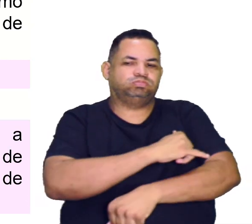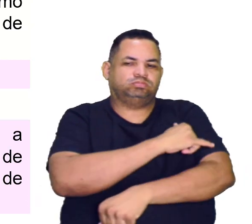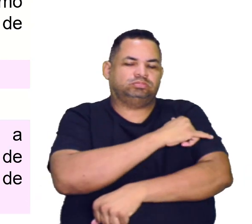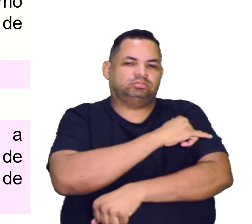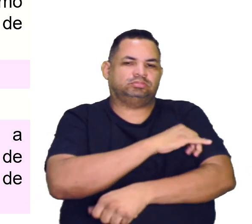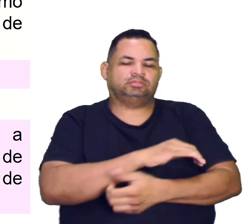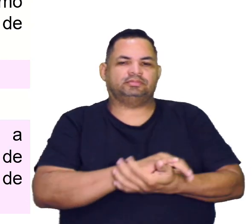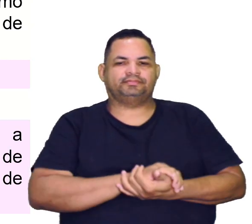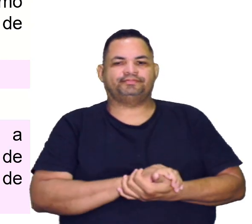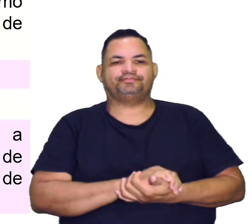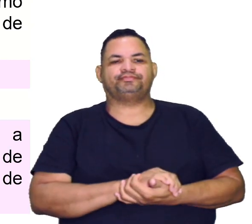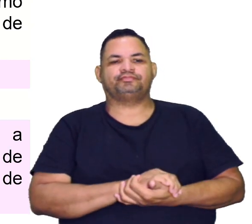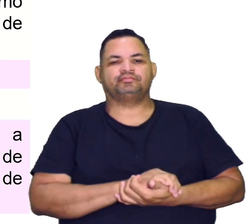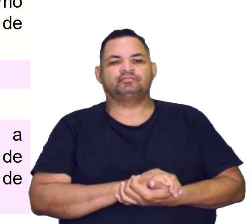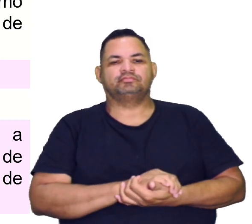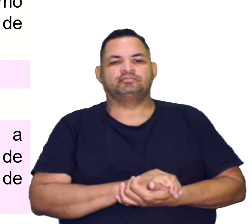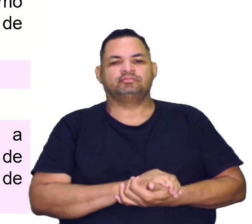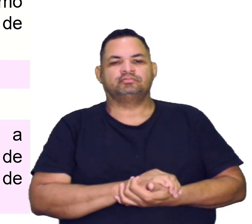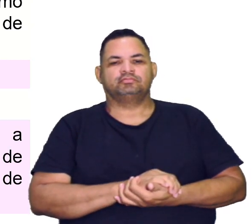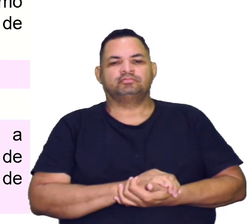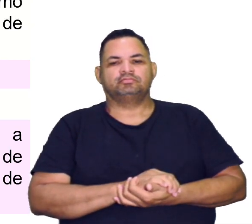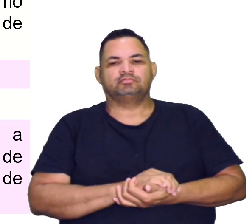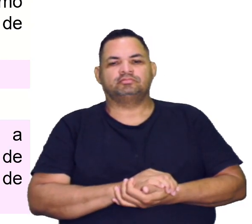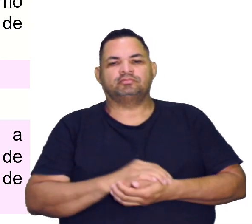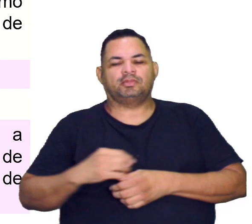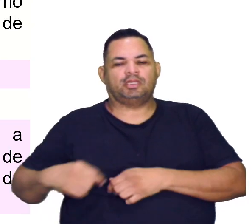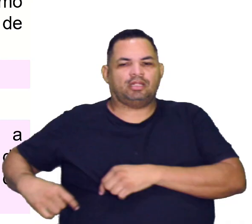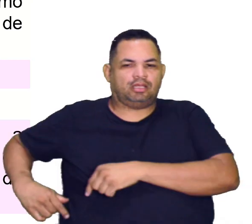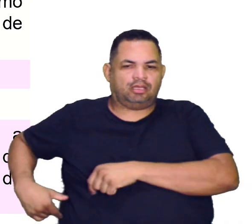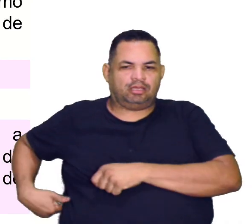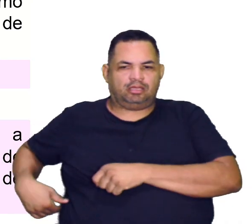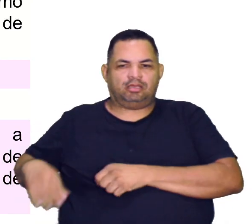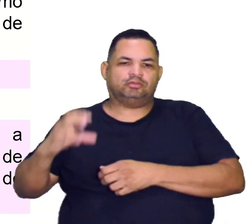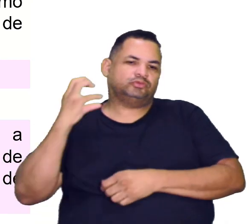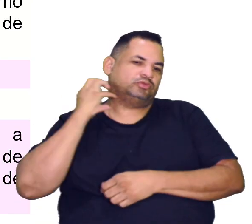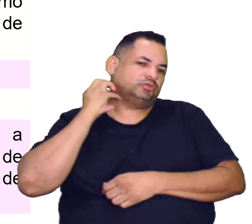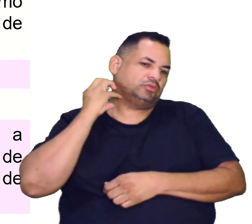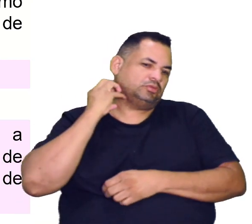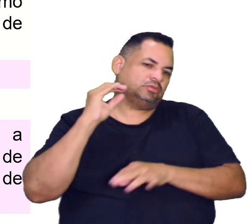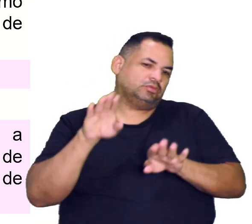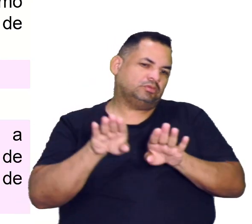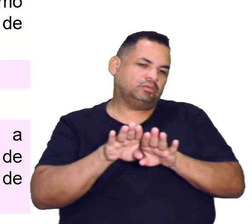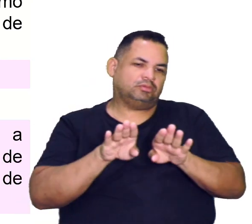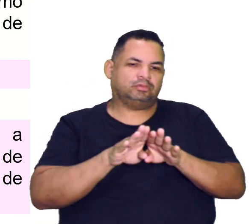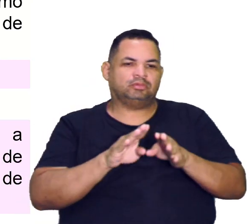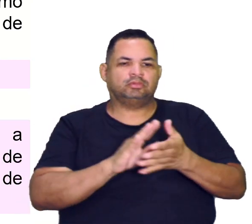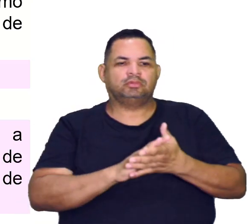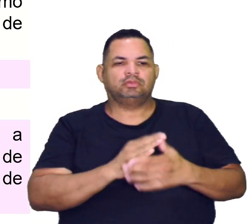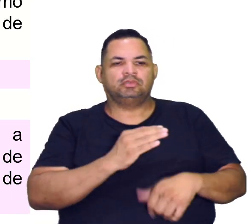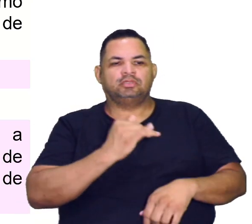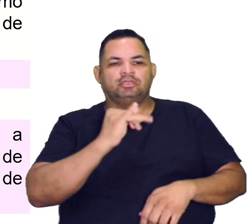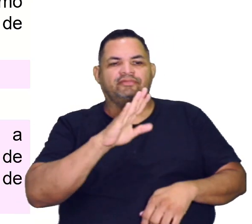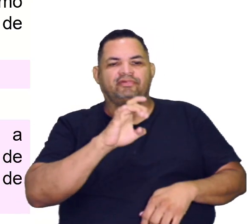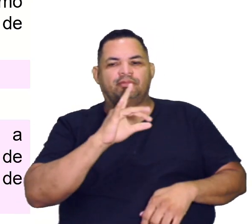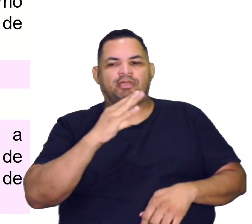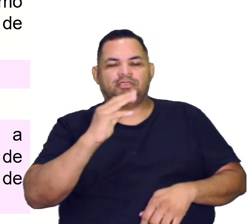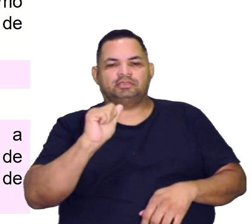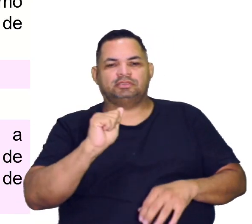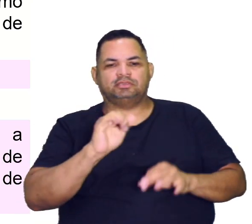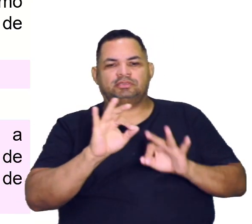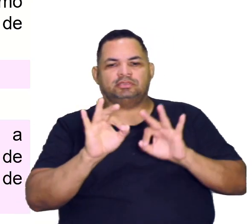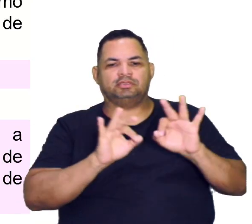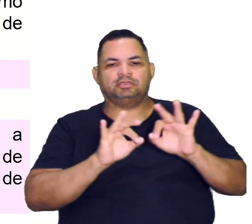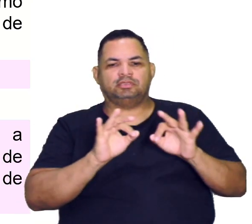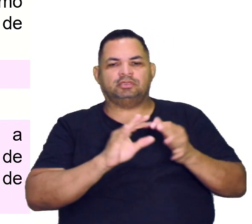obesidade, tá? Como o esôfago, renal, de tireoide e também endométrio. Também inflamação, na maioria dos tipos